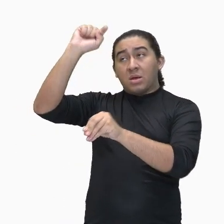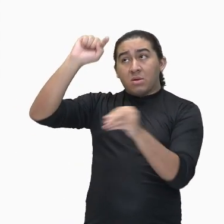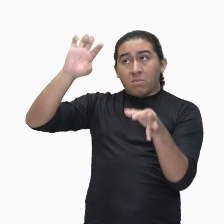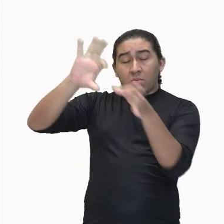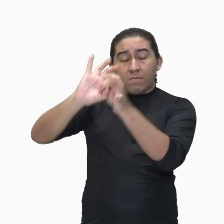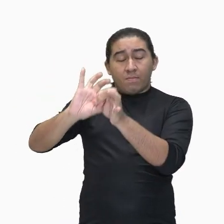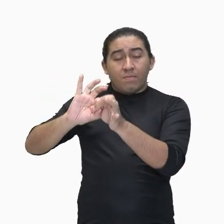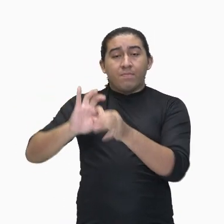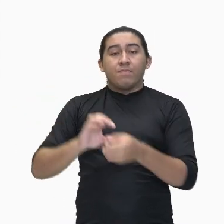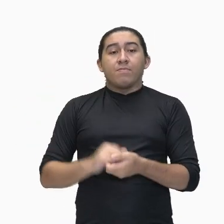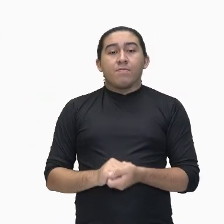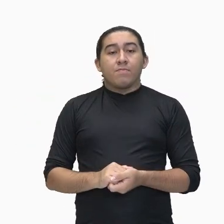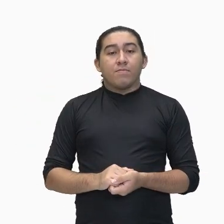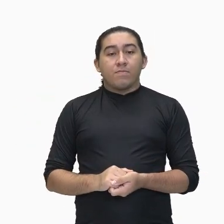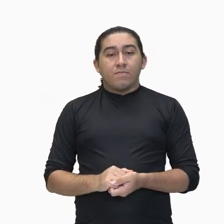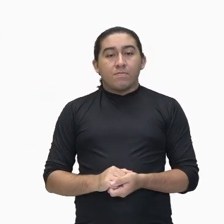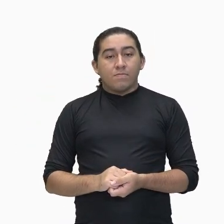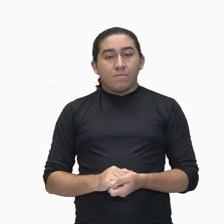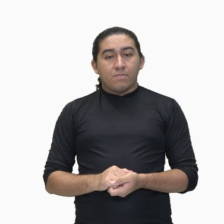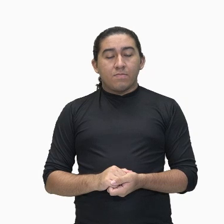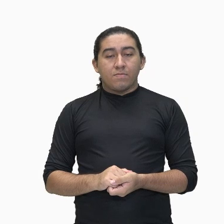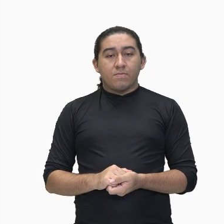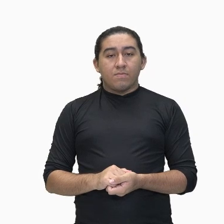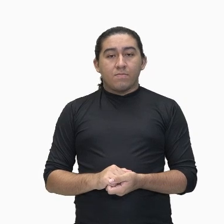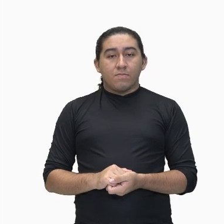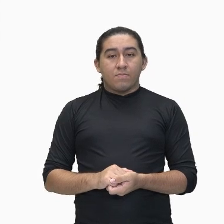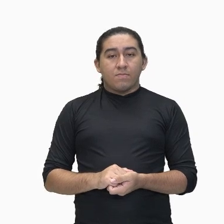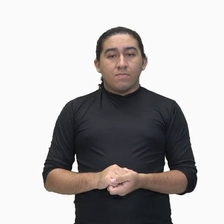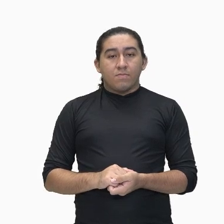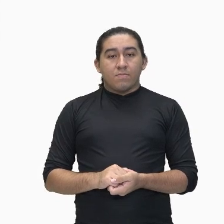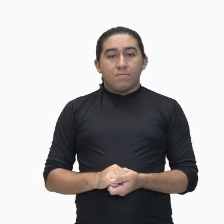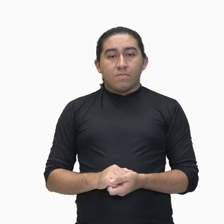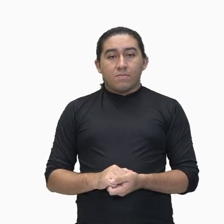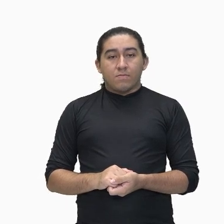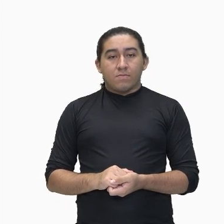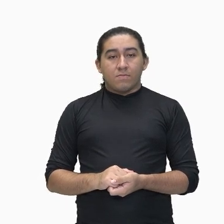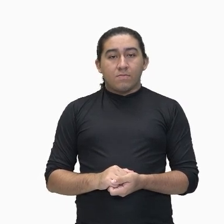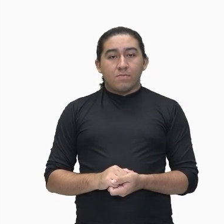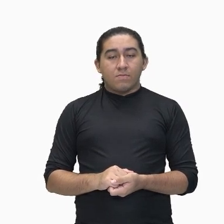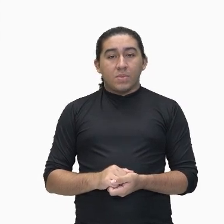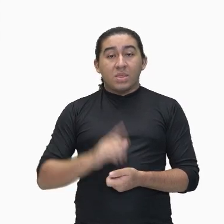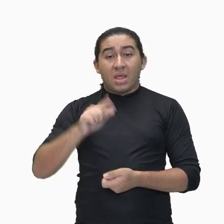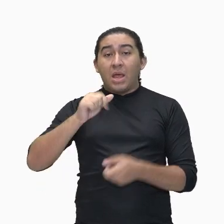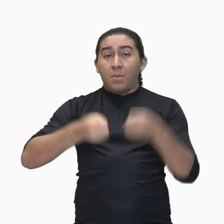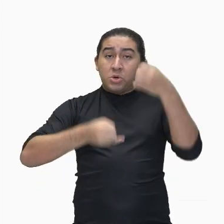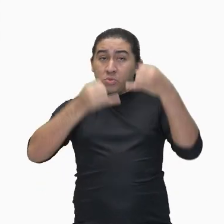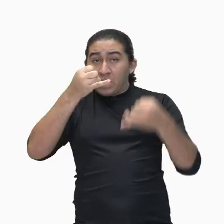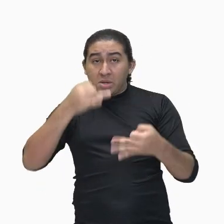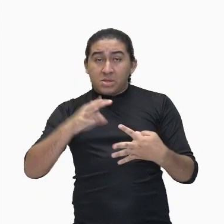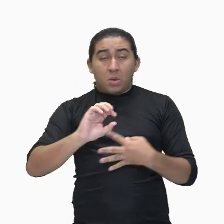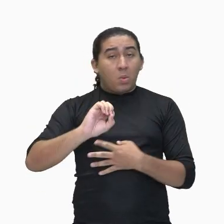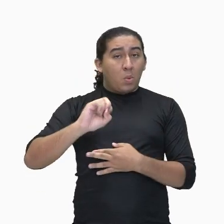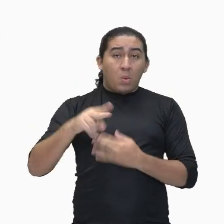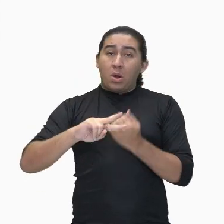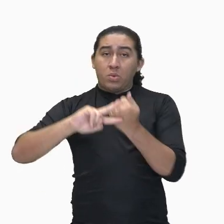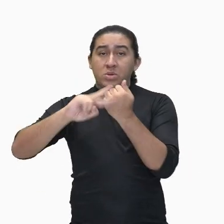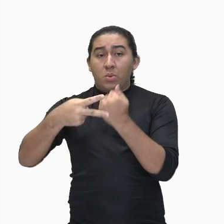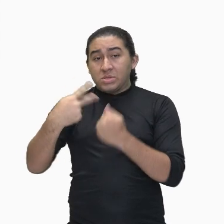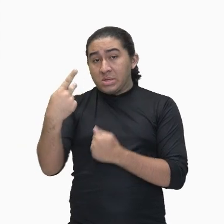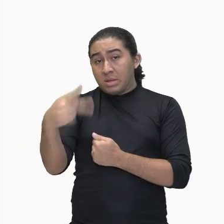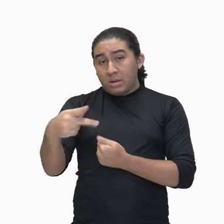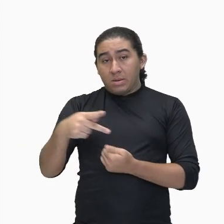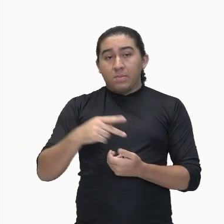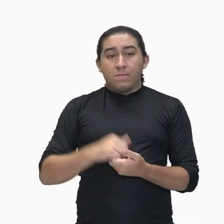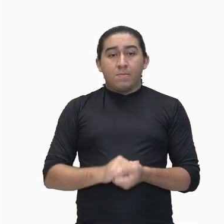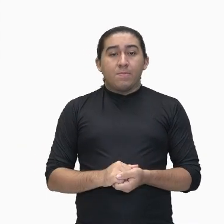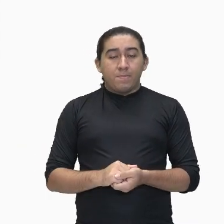que antecedem e são sua explicação ou sua causa. Então, veja bem,